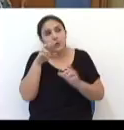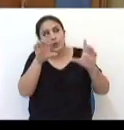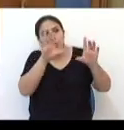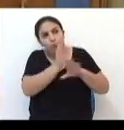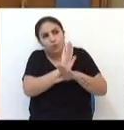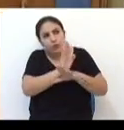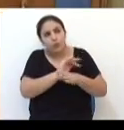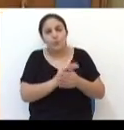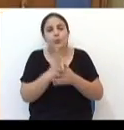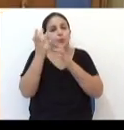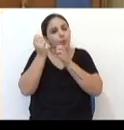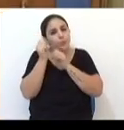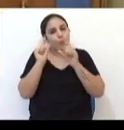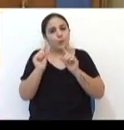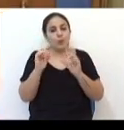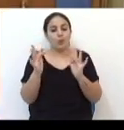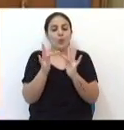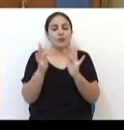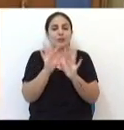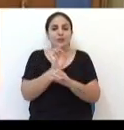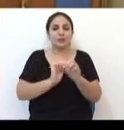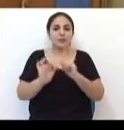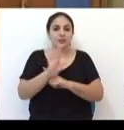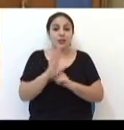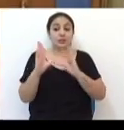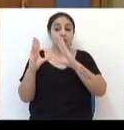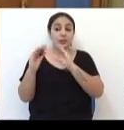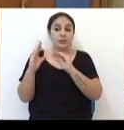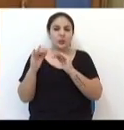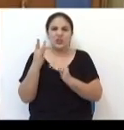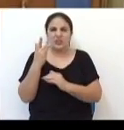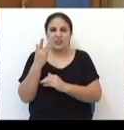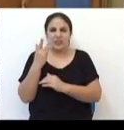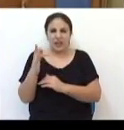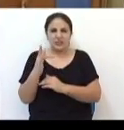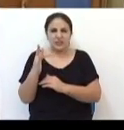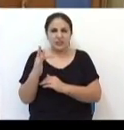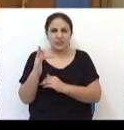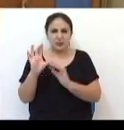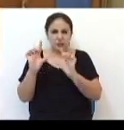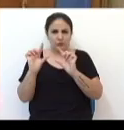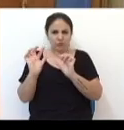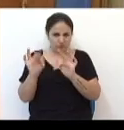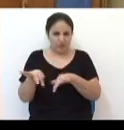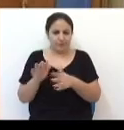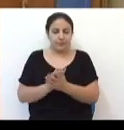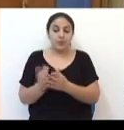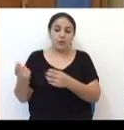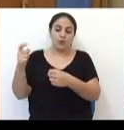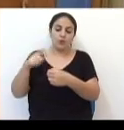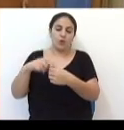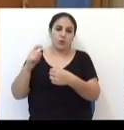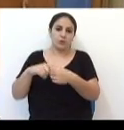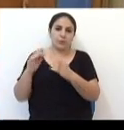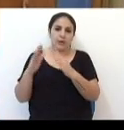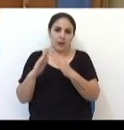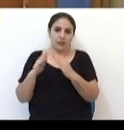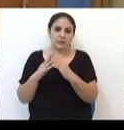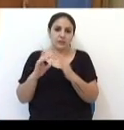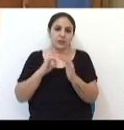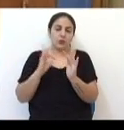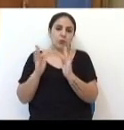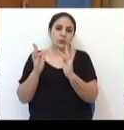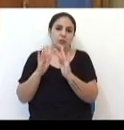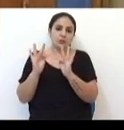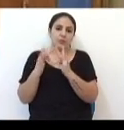cesteada, conversar com outras pessoas, viver em sociedade. À noite, final da tarde, retorna para o seu lar,